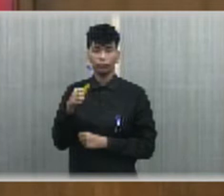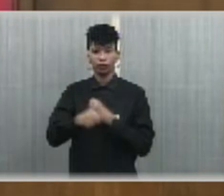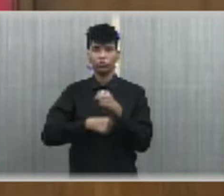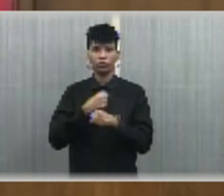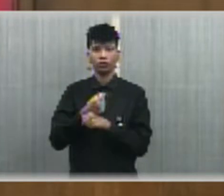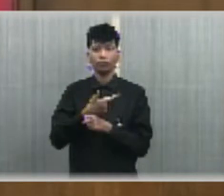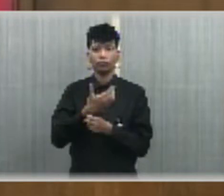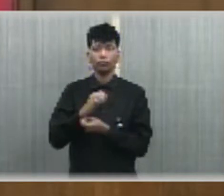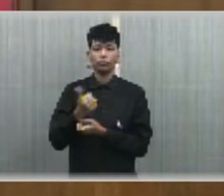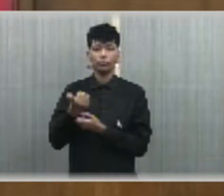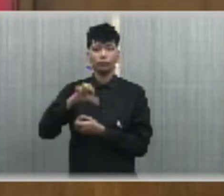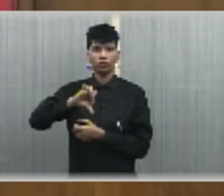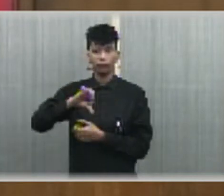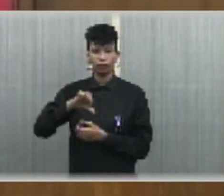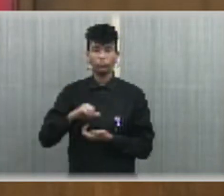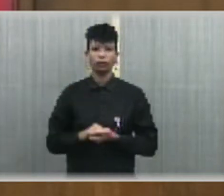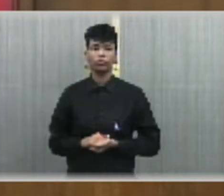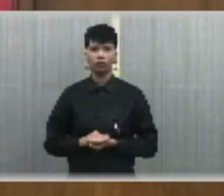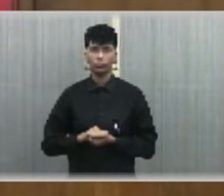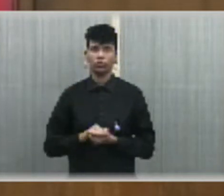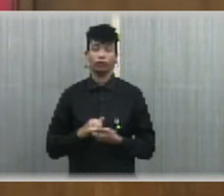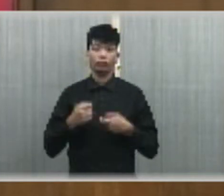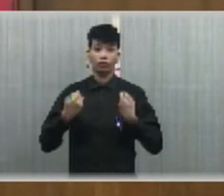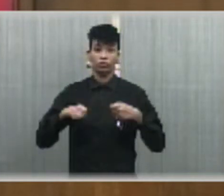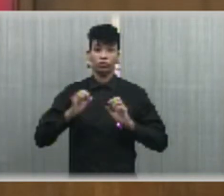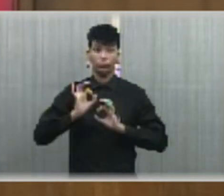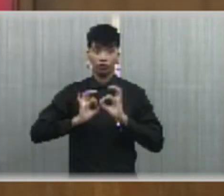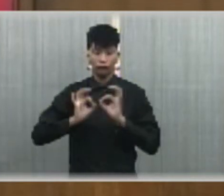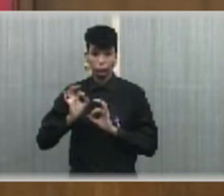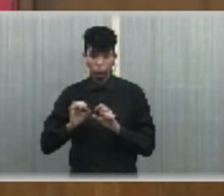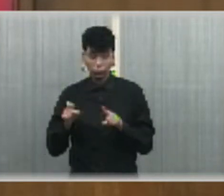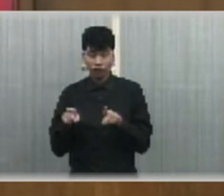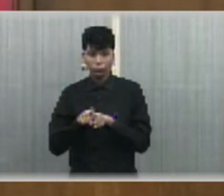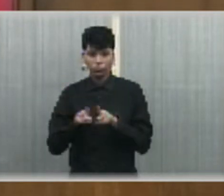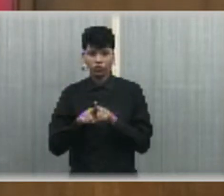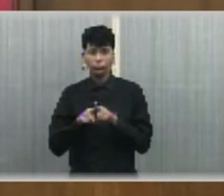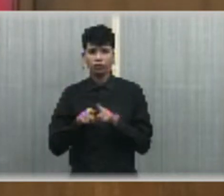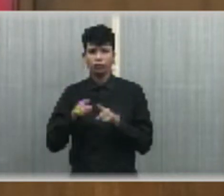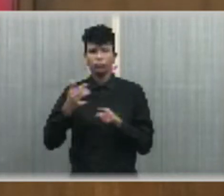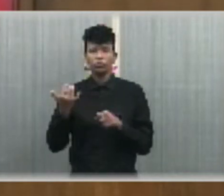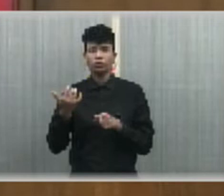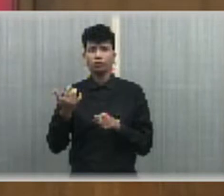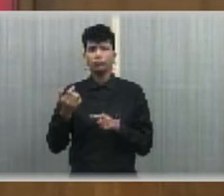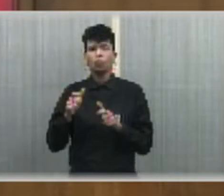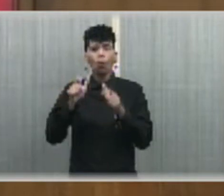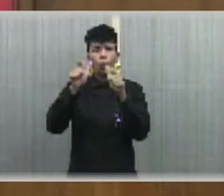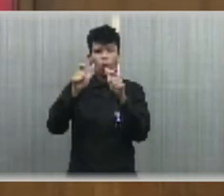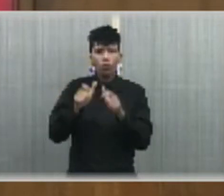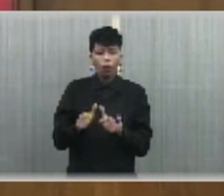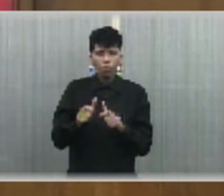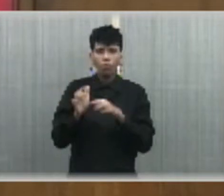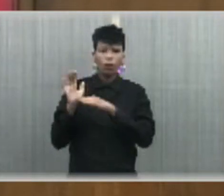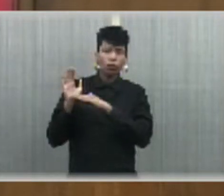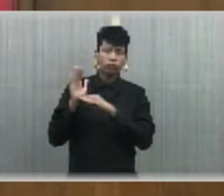AL 19907/2019, que dispõe sobre a manutenção de postos de atendimento a passageiros